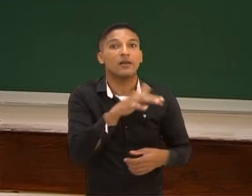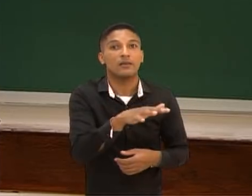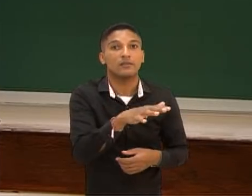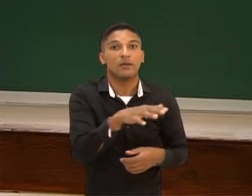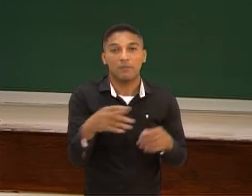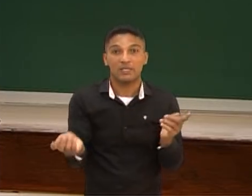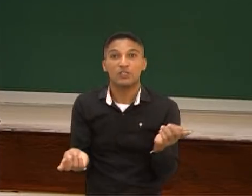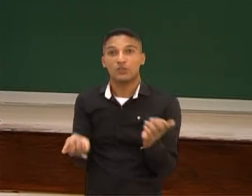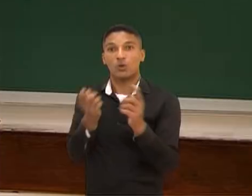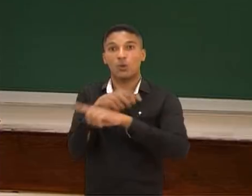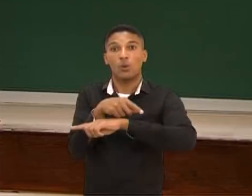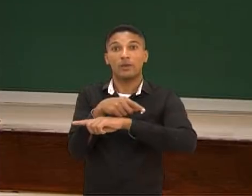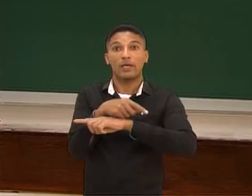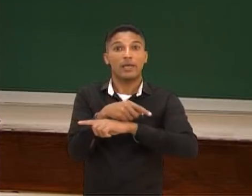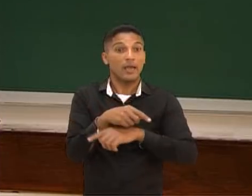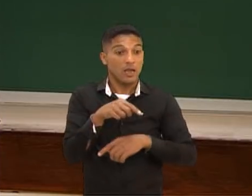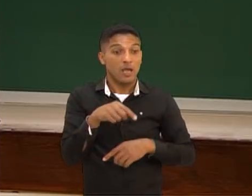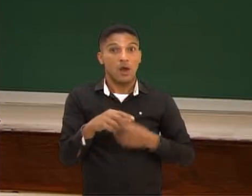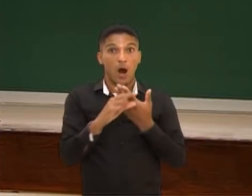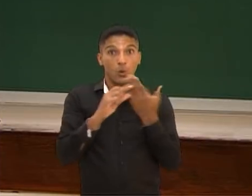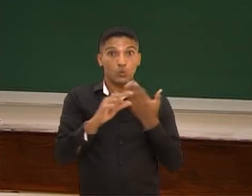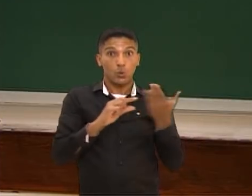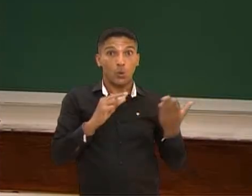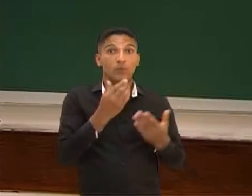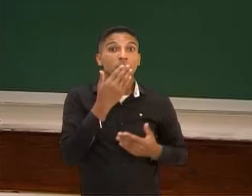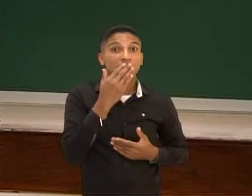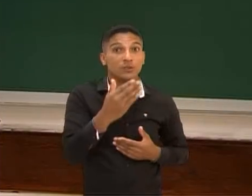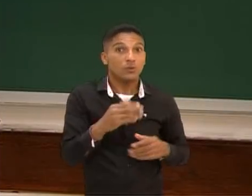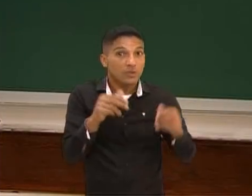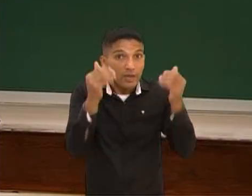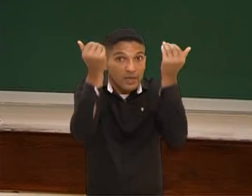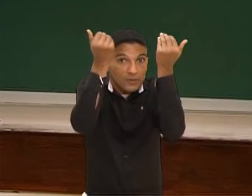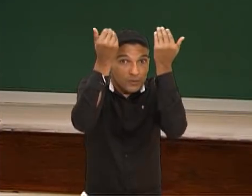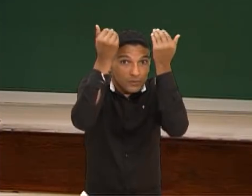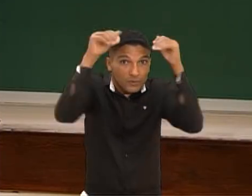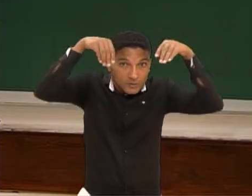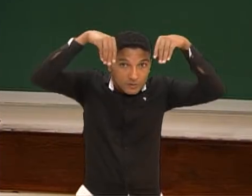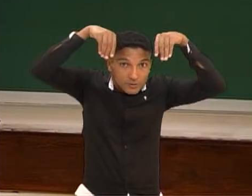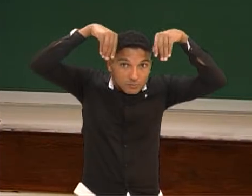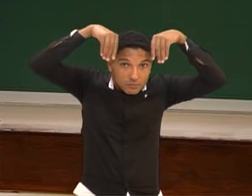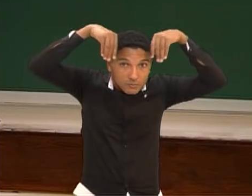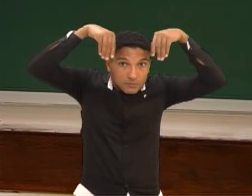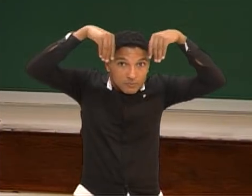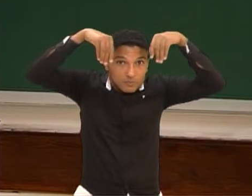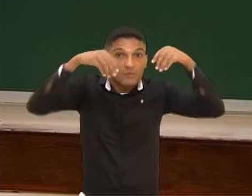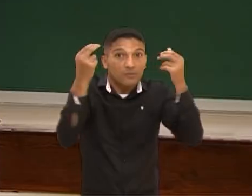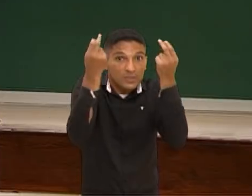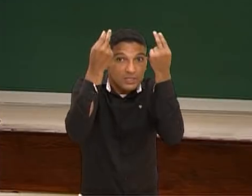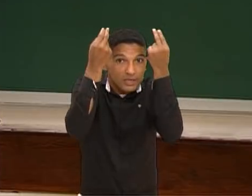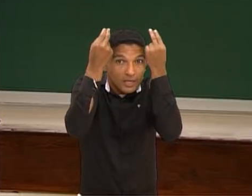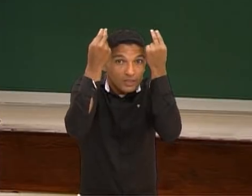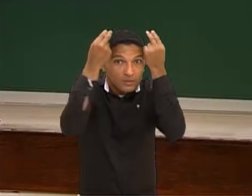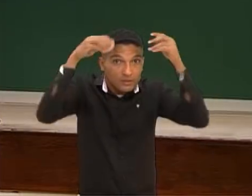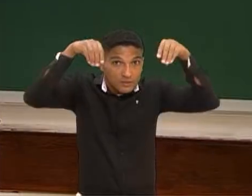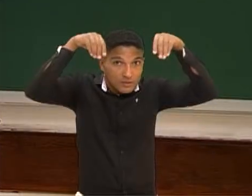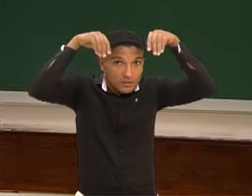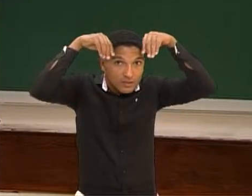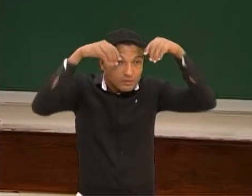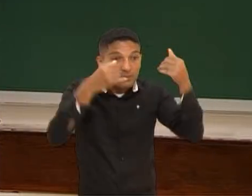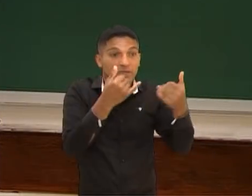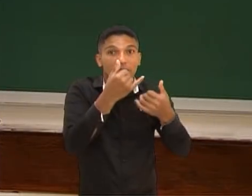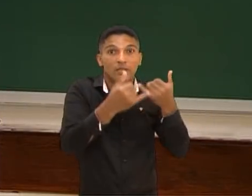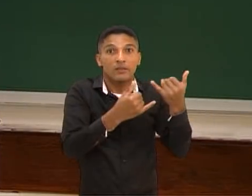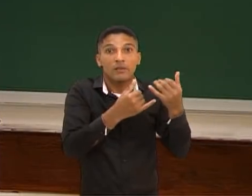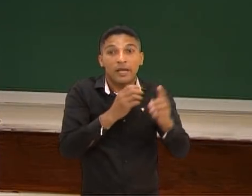trocadilho com as palavras, né? Ajude um brinquedo a encontrar uma criança. Como que o brinquedo vai encontrar a criança? Né? Então, a gente atribui vida a um